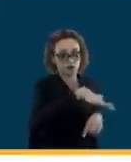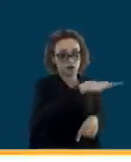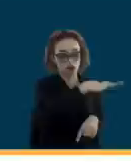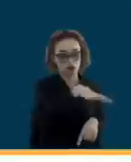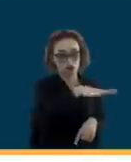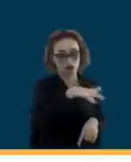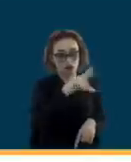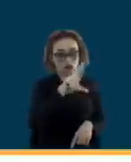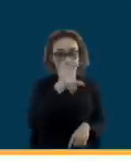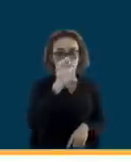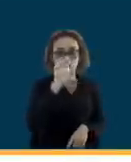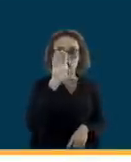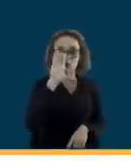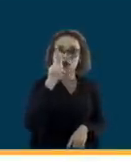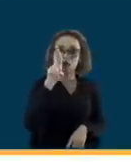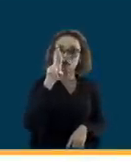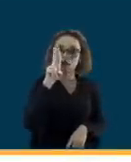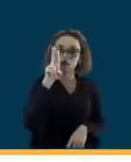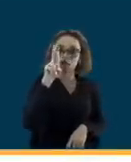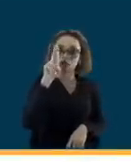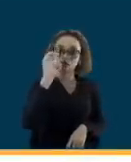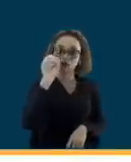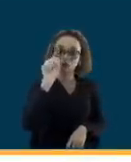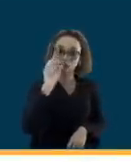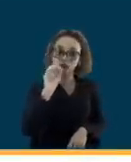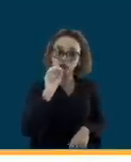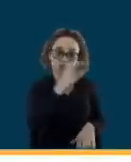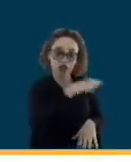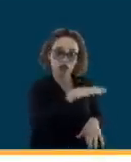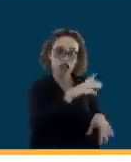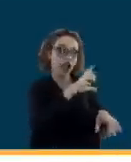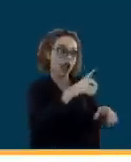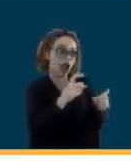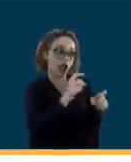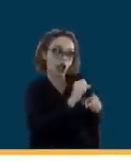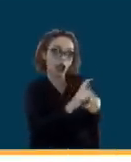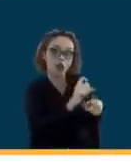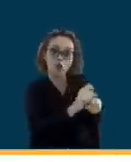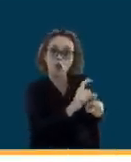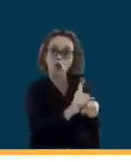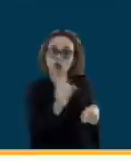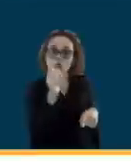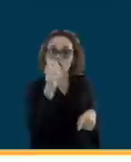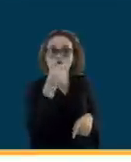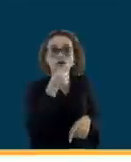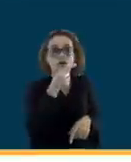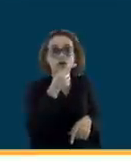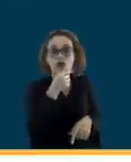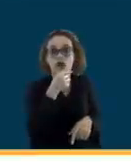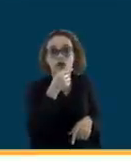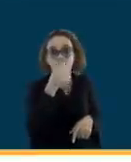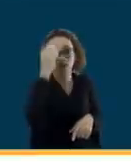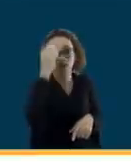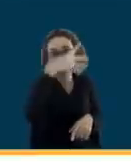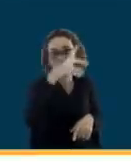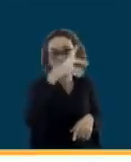com a ideia de que o recurso do espaço é só para aluguel, água, luz. Não, ele tem que ser